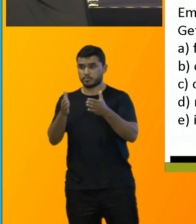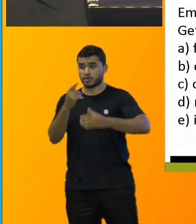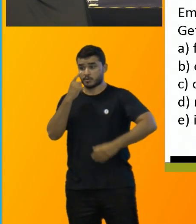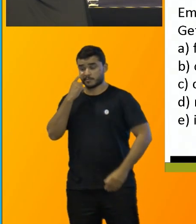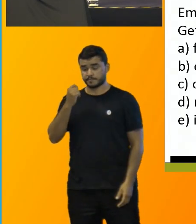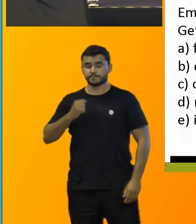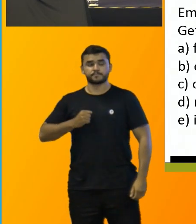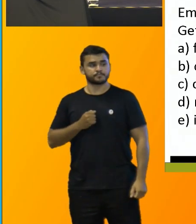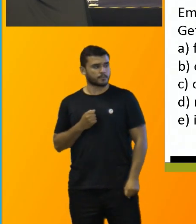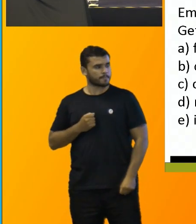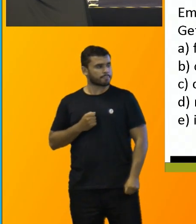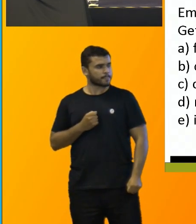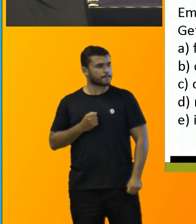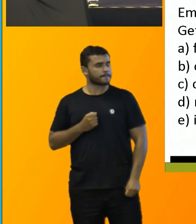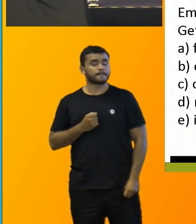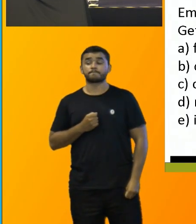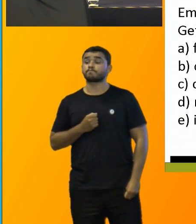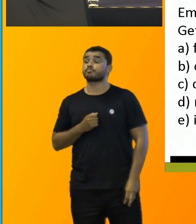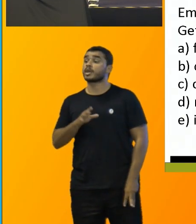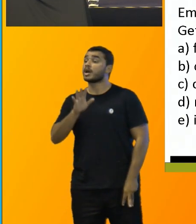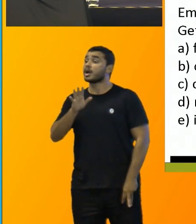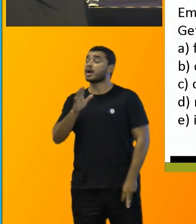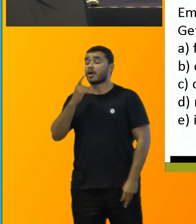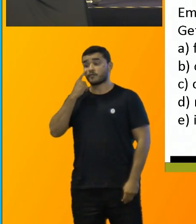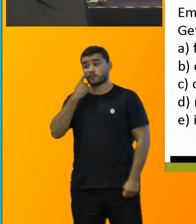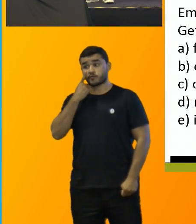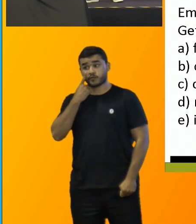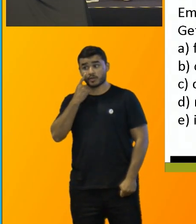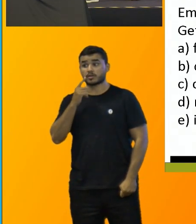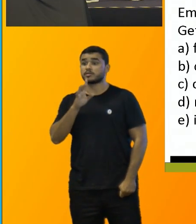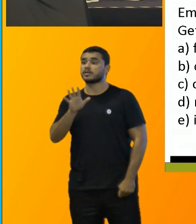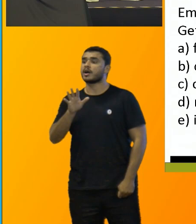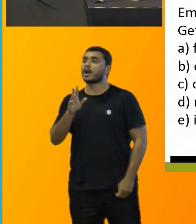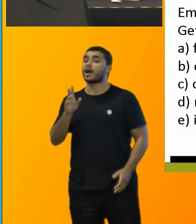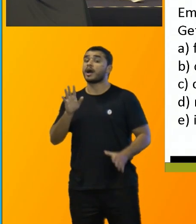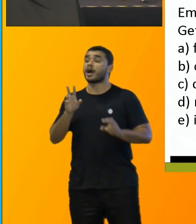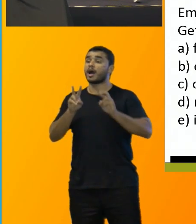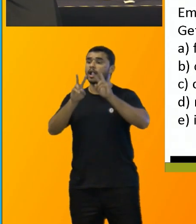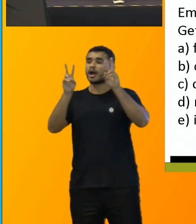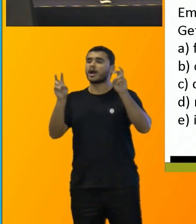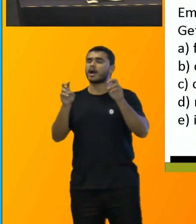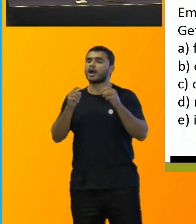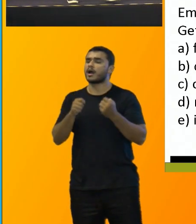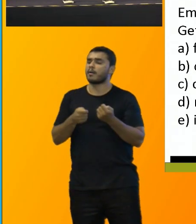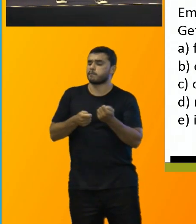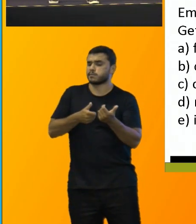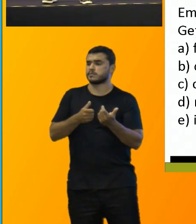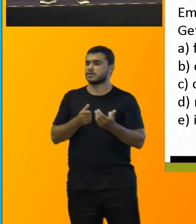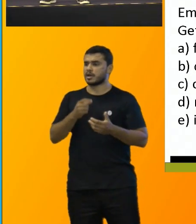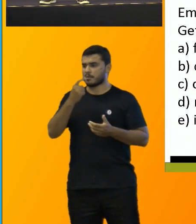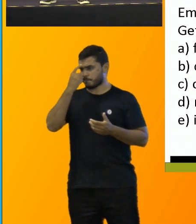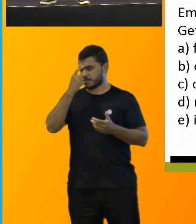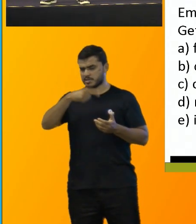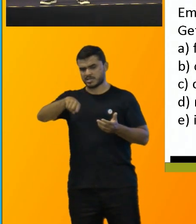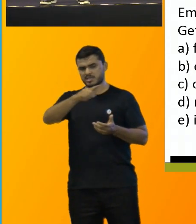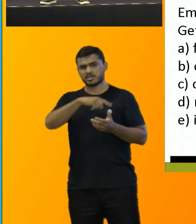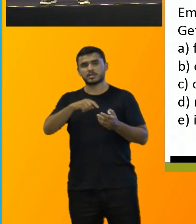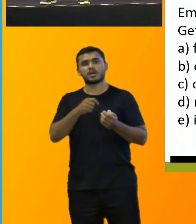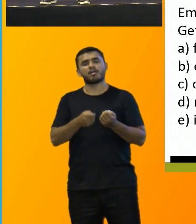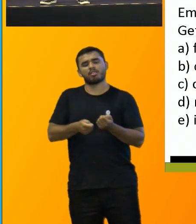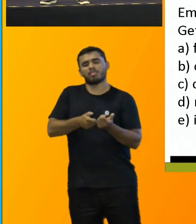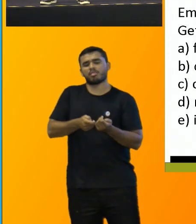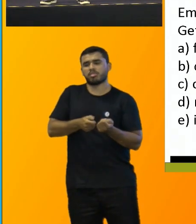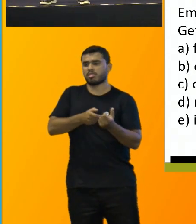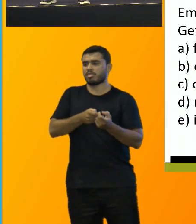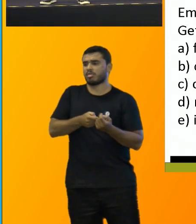aqui seguidos. Comecemos por desmontar a máquina do favoritismo parasitário. Quem lembra uma dica